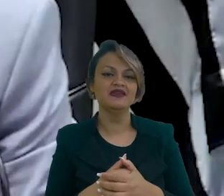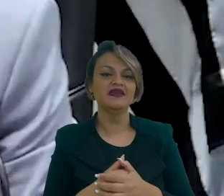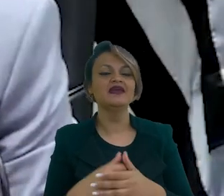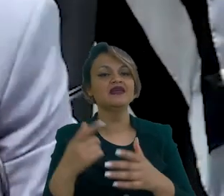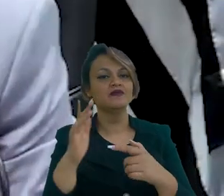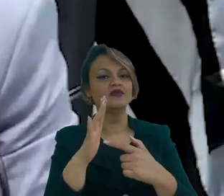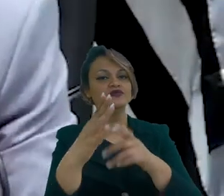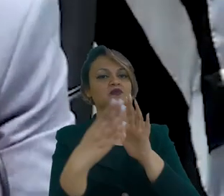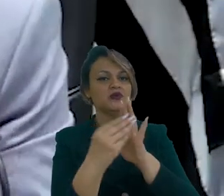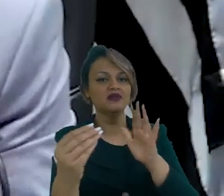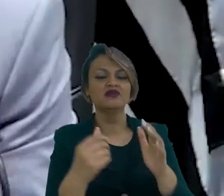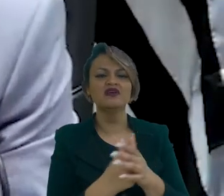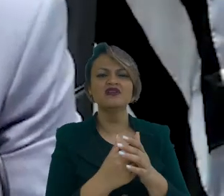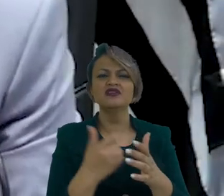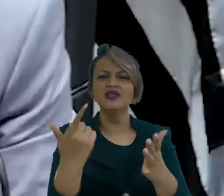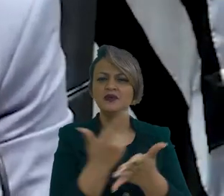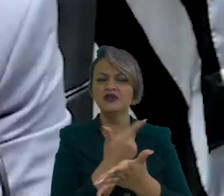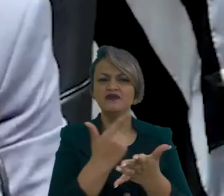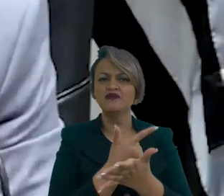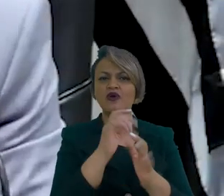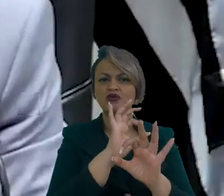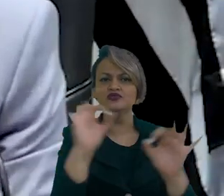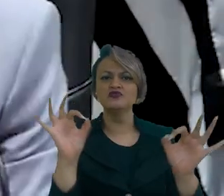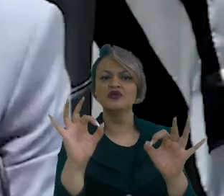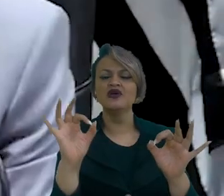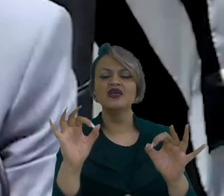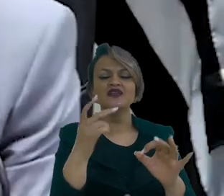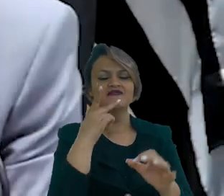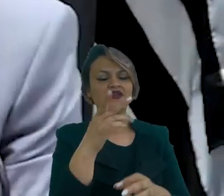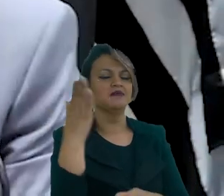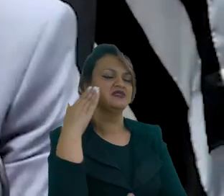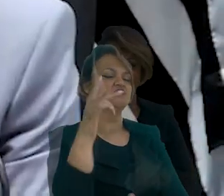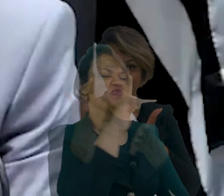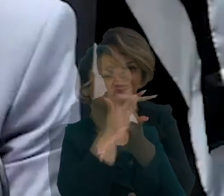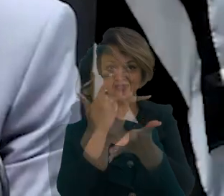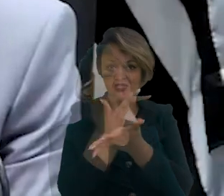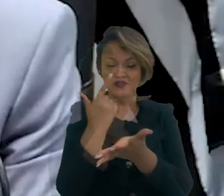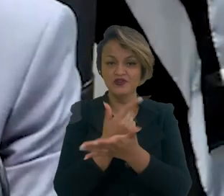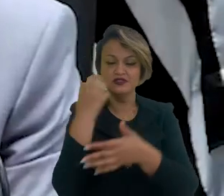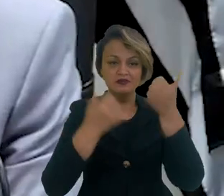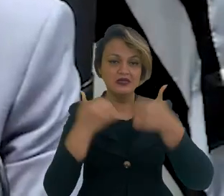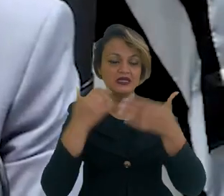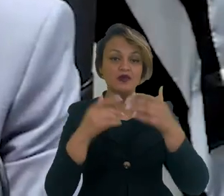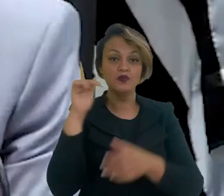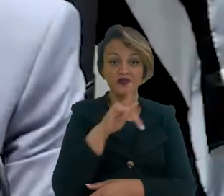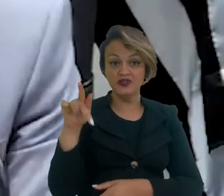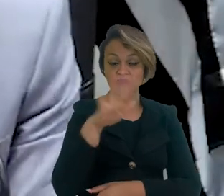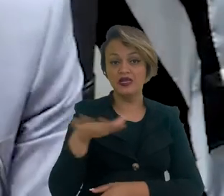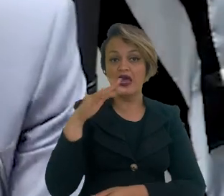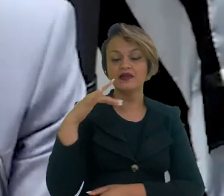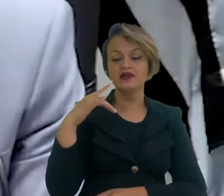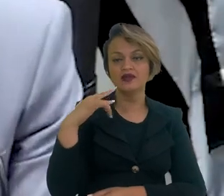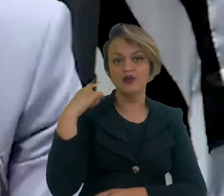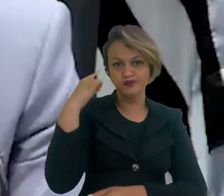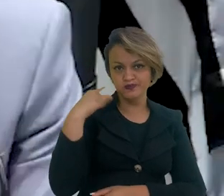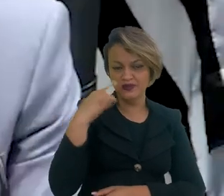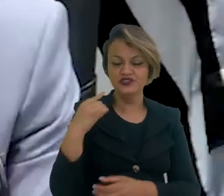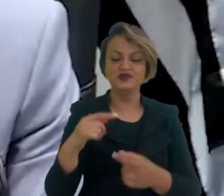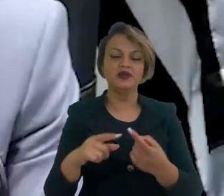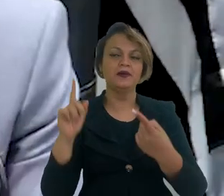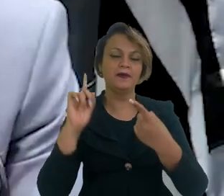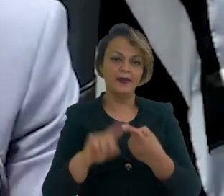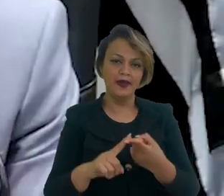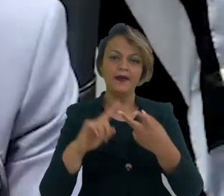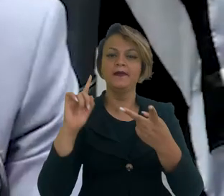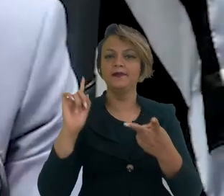ao modelo né Sistema tem um livro muito bom Deixamos os professores de Hitler e tem um segmento desse livro para os